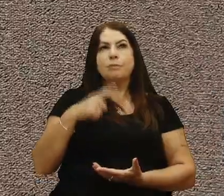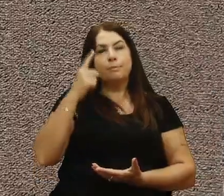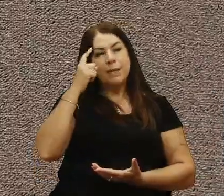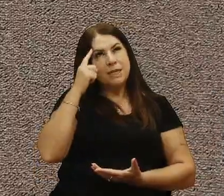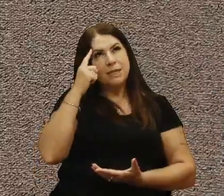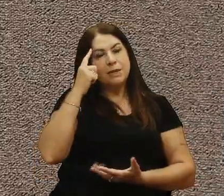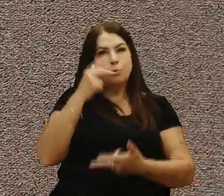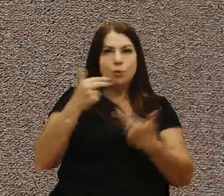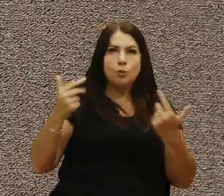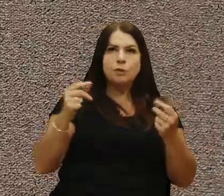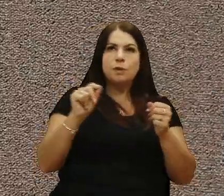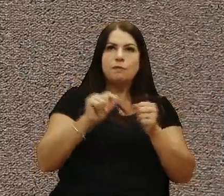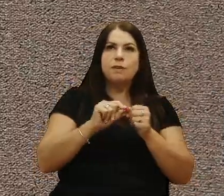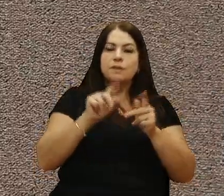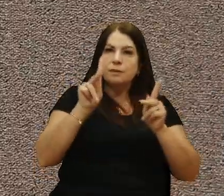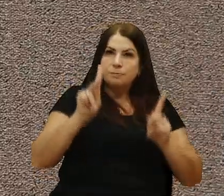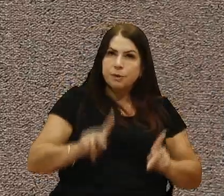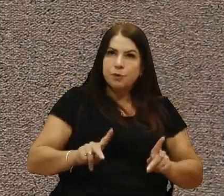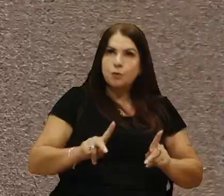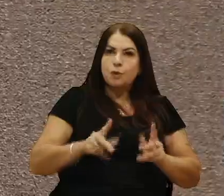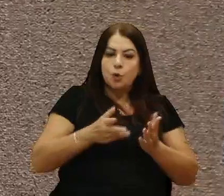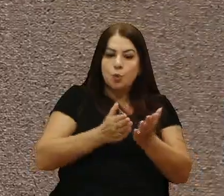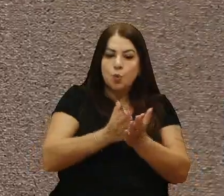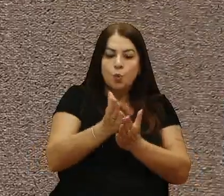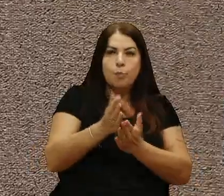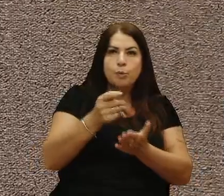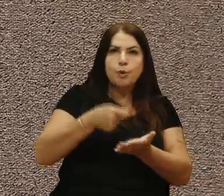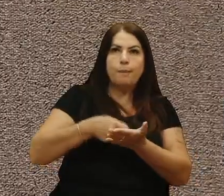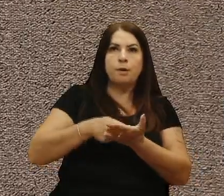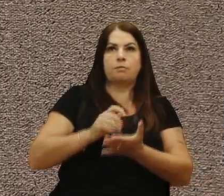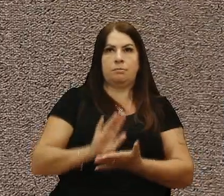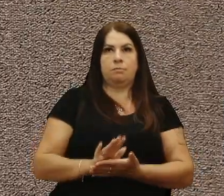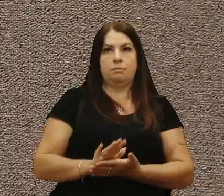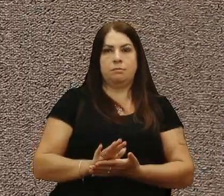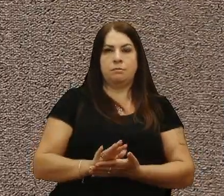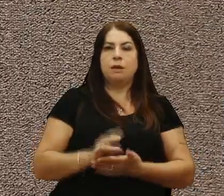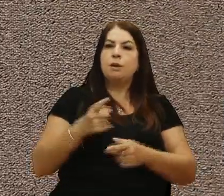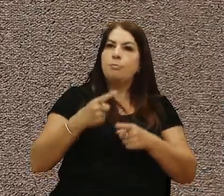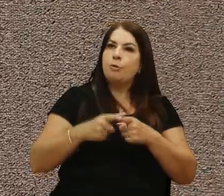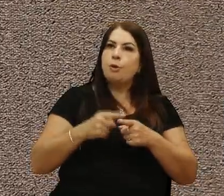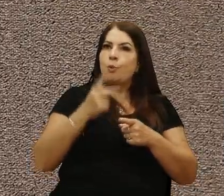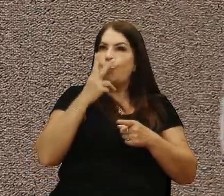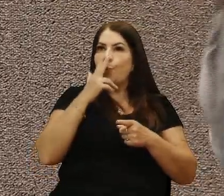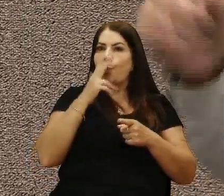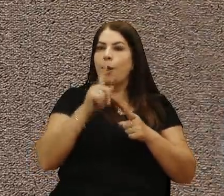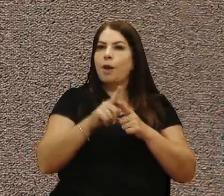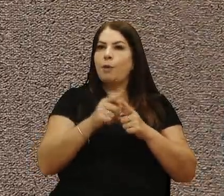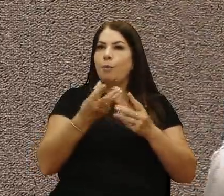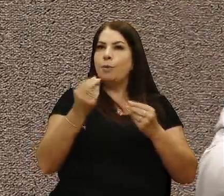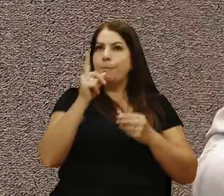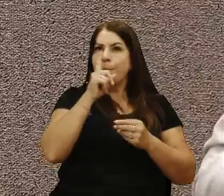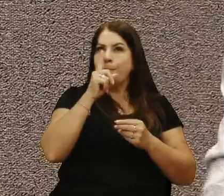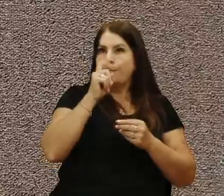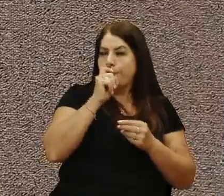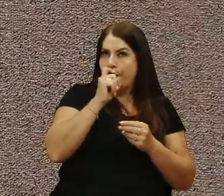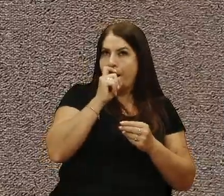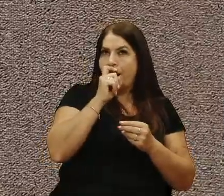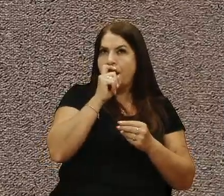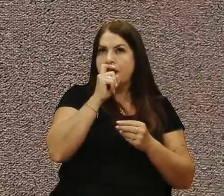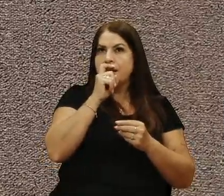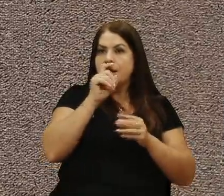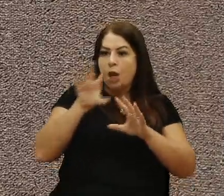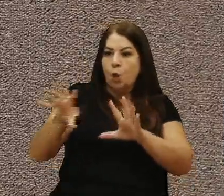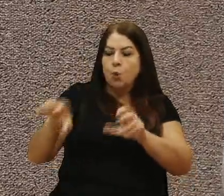que faça com que as pessoas cumpram as suas obrigações. Porque é a mesma coisa que muitos pais que adotam